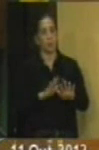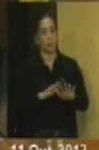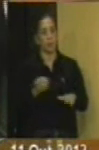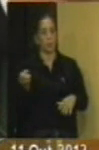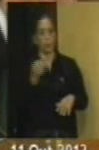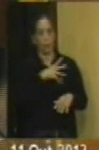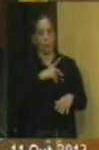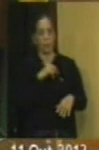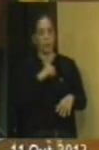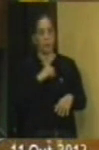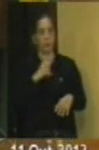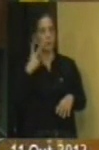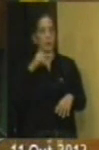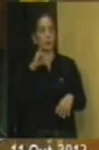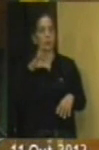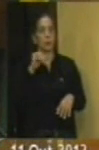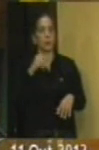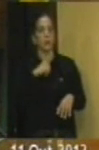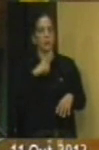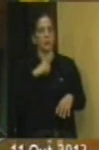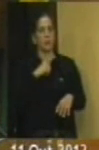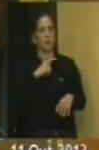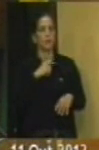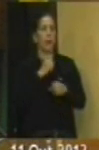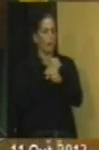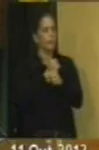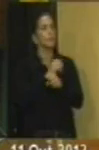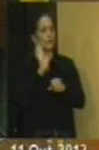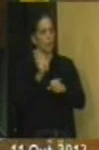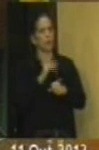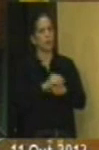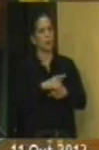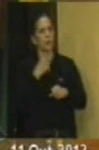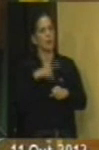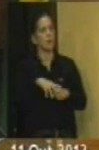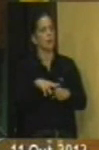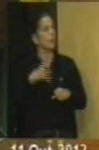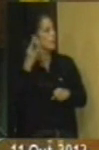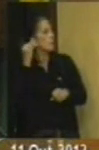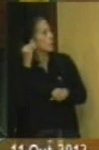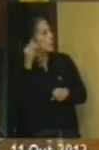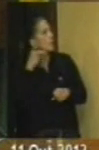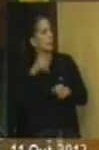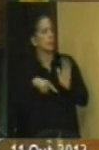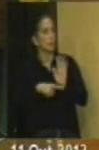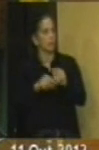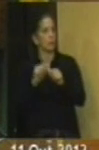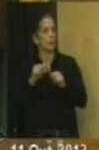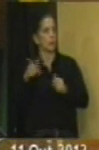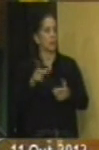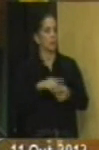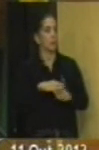é novo lá tem um vereador cordeiro que tem bastante tempo de estrada vai estar falando no ouvido de vossa excelência vai fazer com excelência